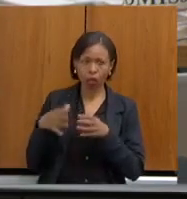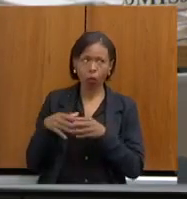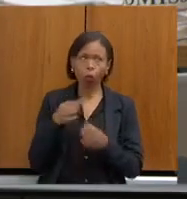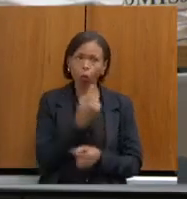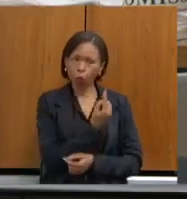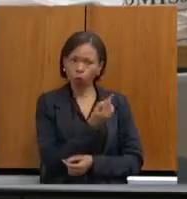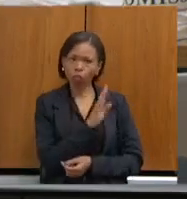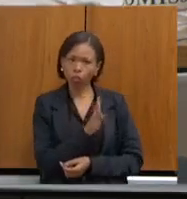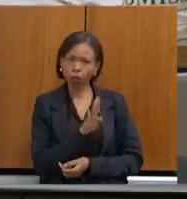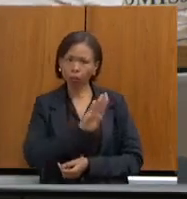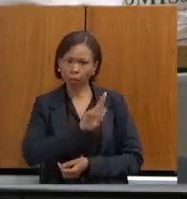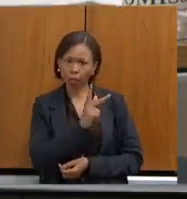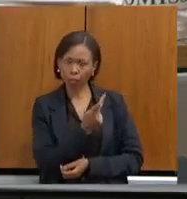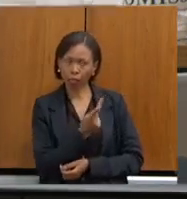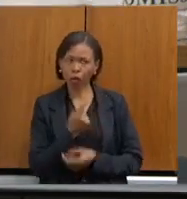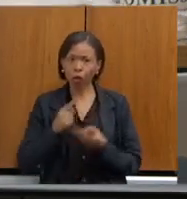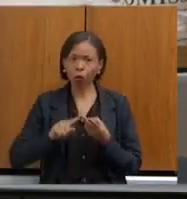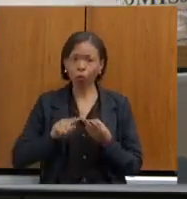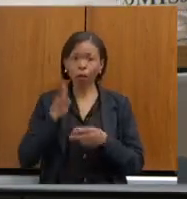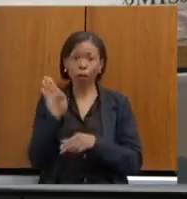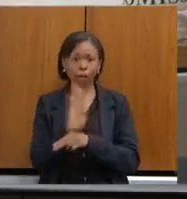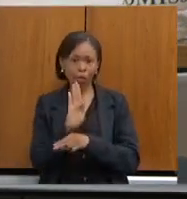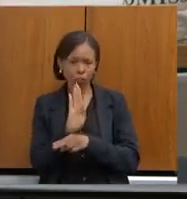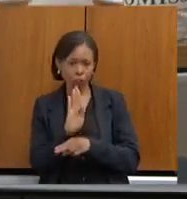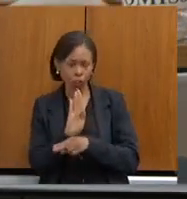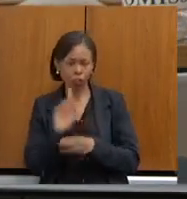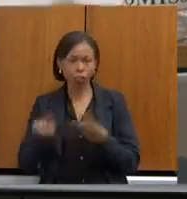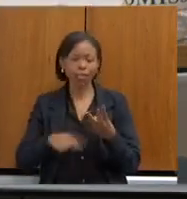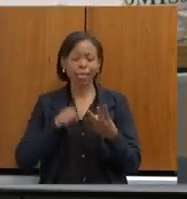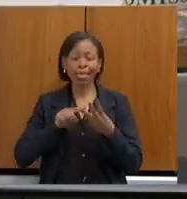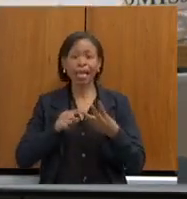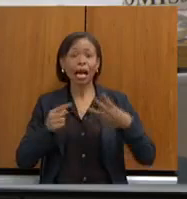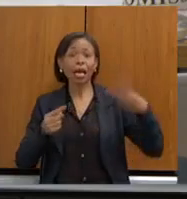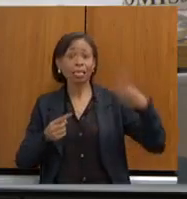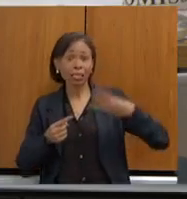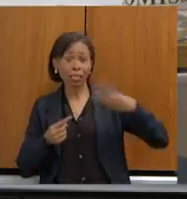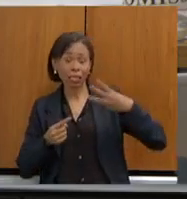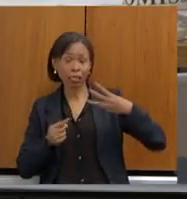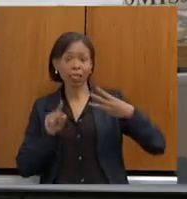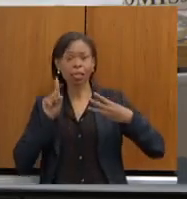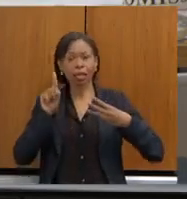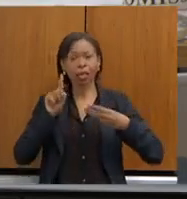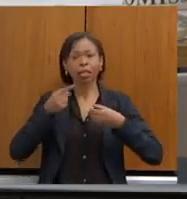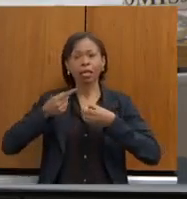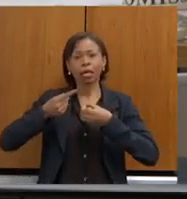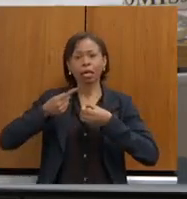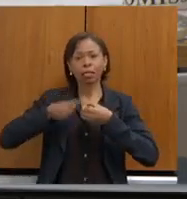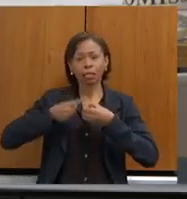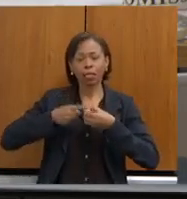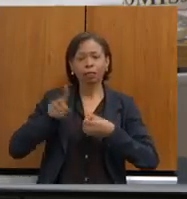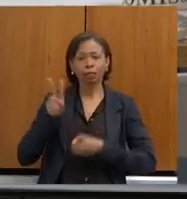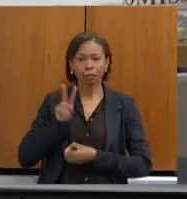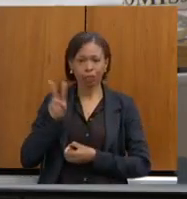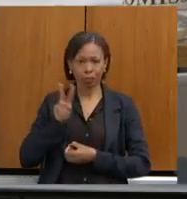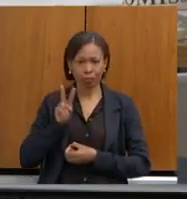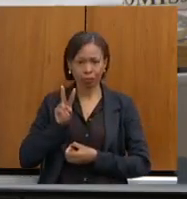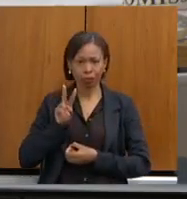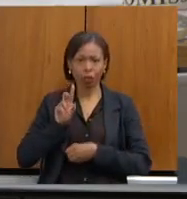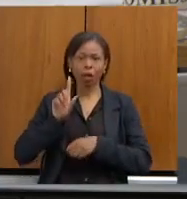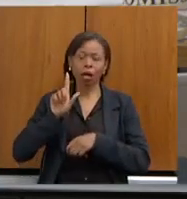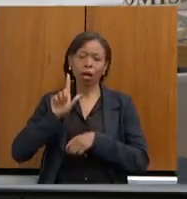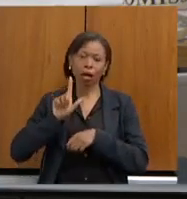Belo Horizonte uma em Betim né que a 2ª região e essa terceira Vai ser lá em a planta Vespasiano é